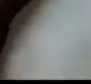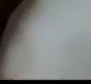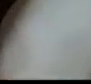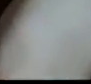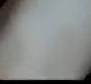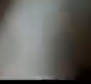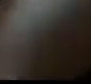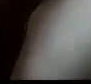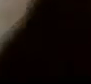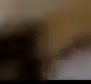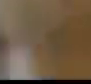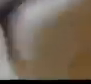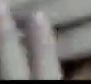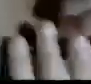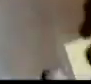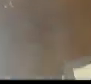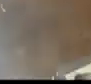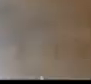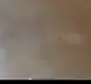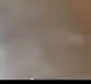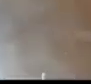Novecentos e sessenta e cinco,